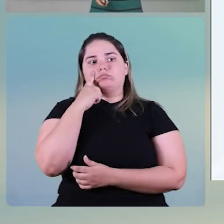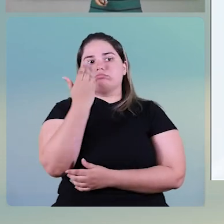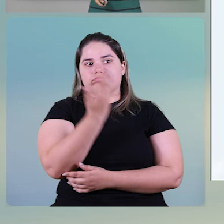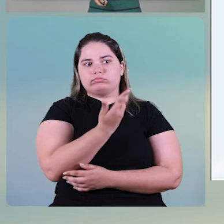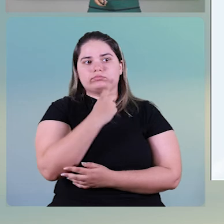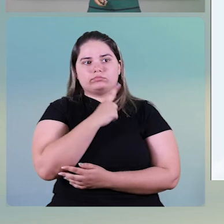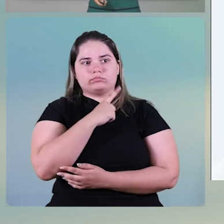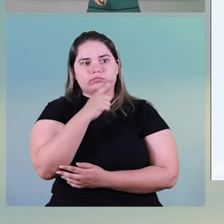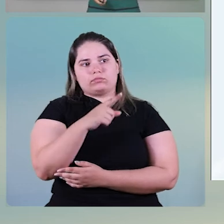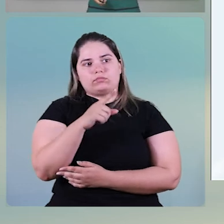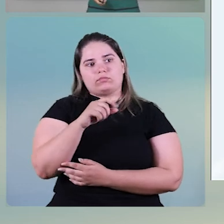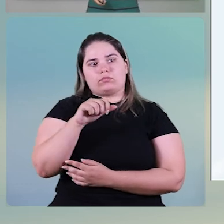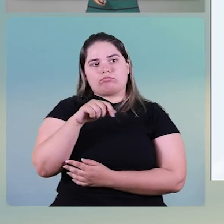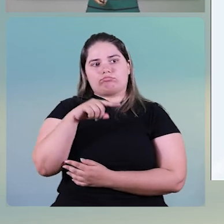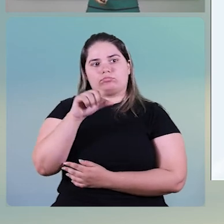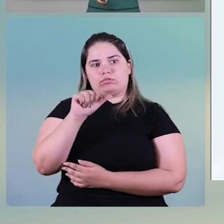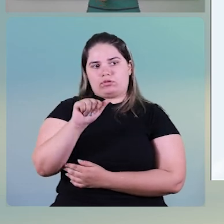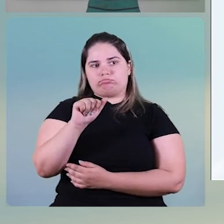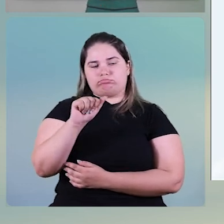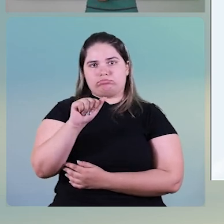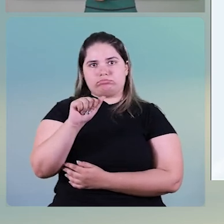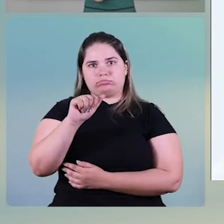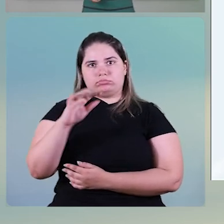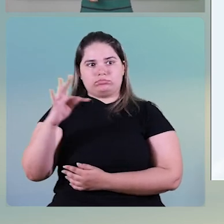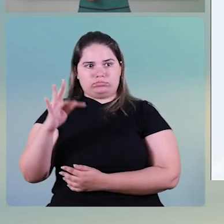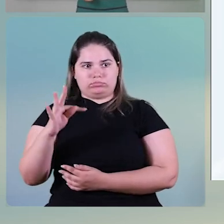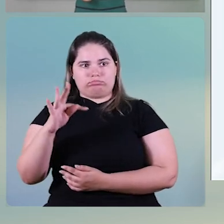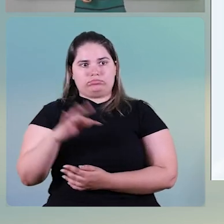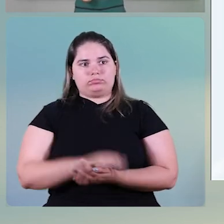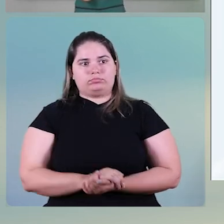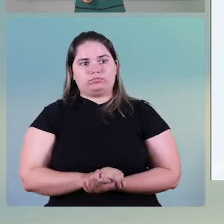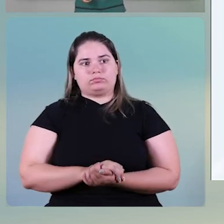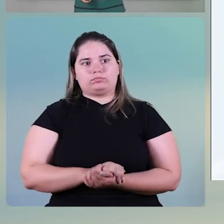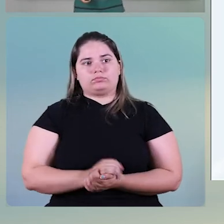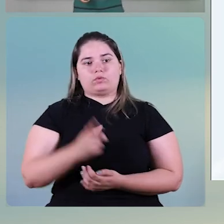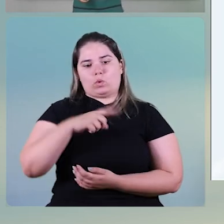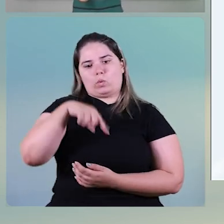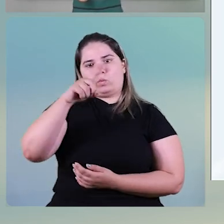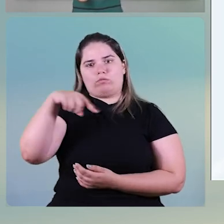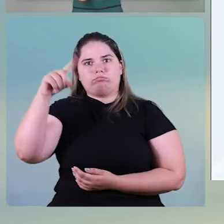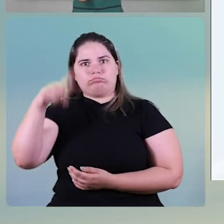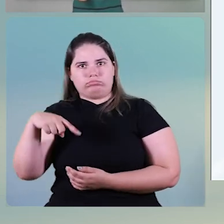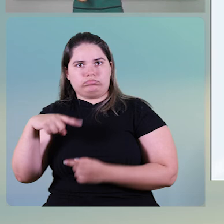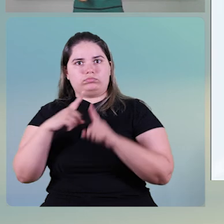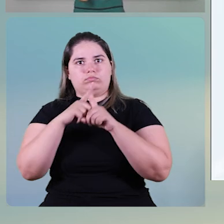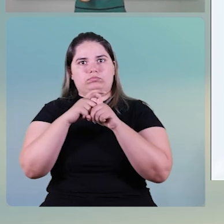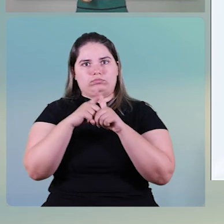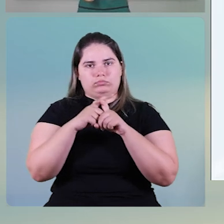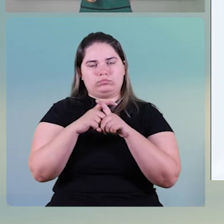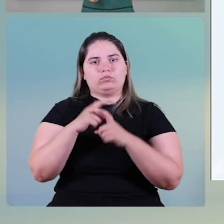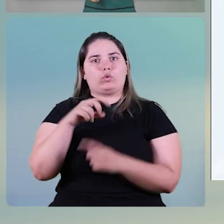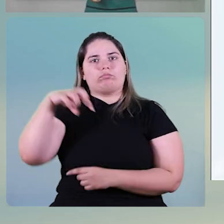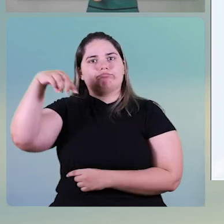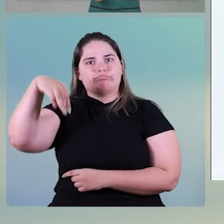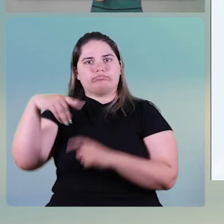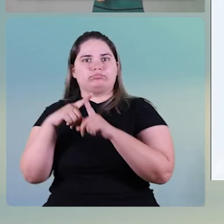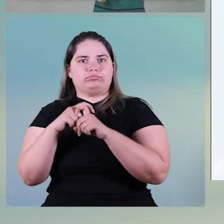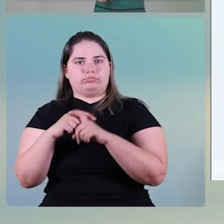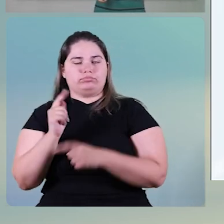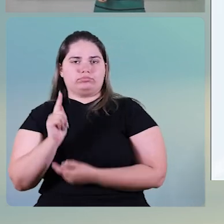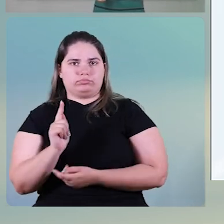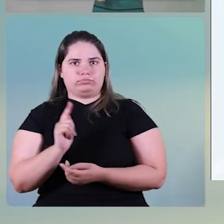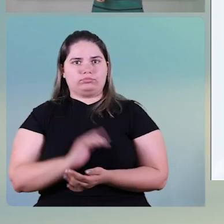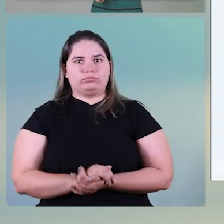normal. Só que a normal é igual ao peso. Então a minha equação vai ficar assim. A igual a μ vezes